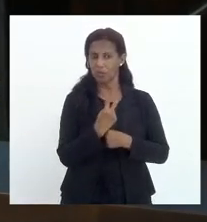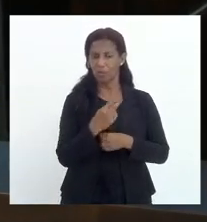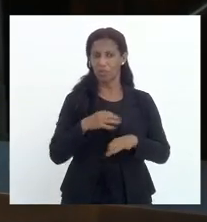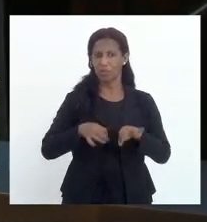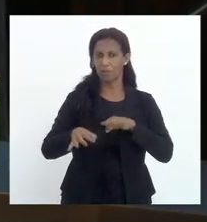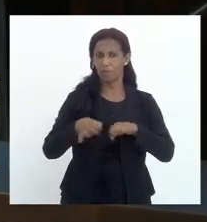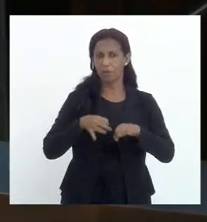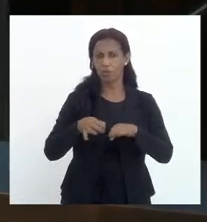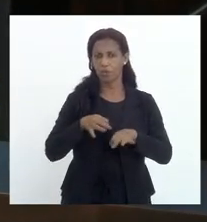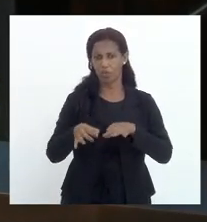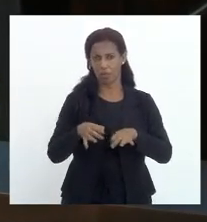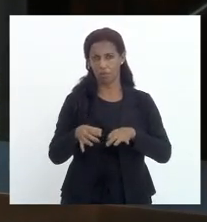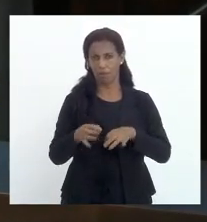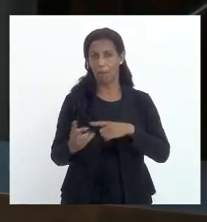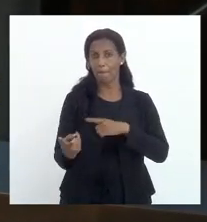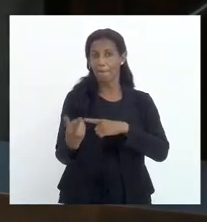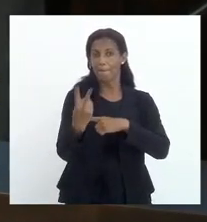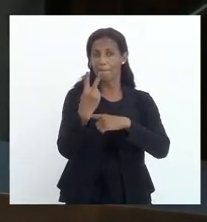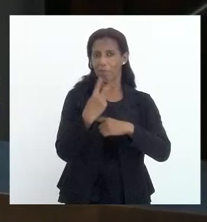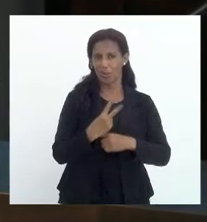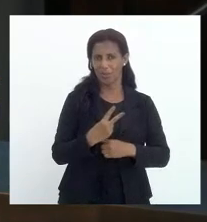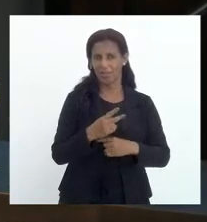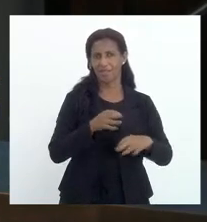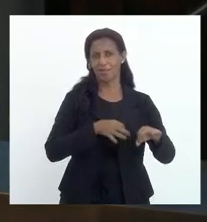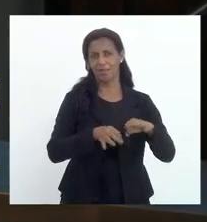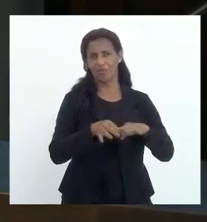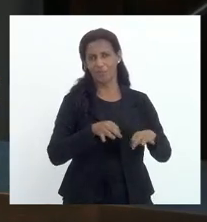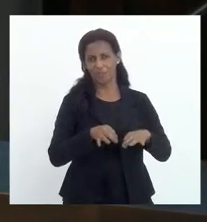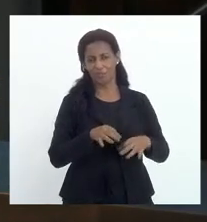é uma forma de resguardar